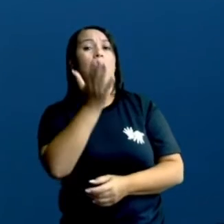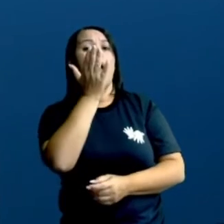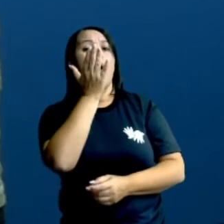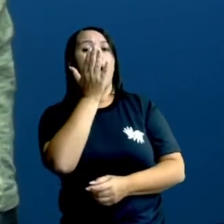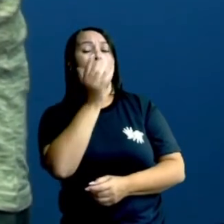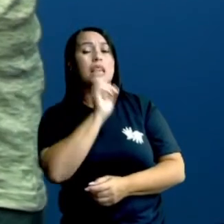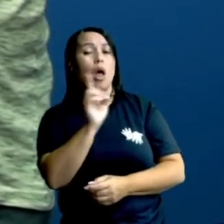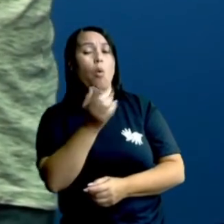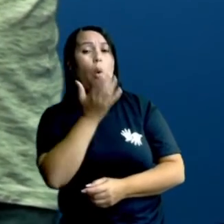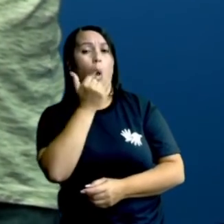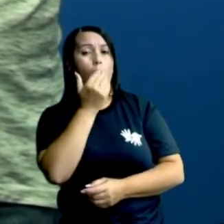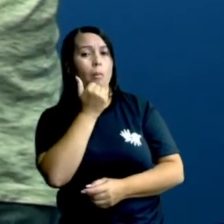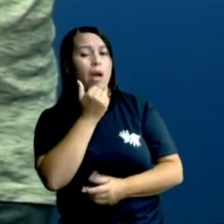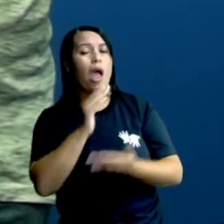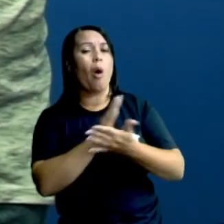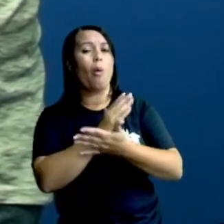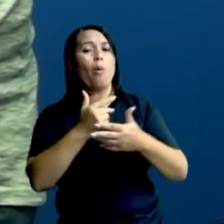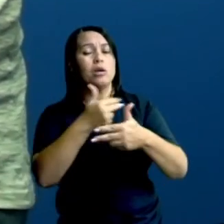contaminados